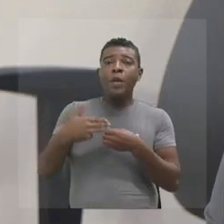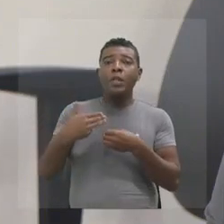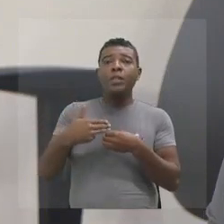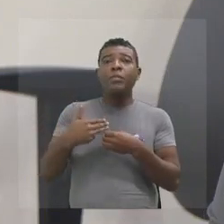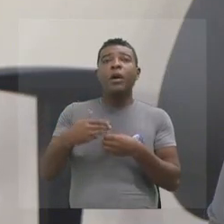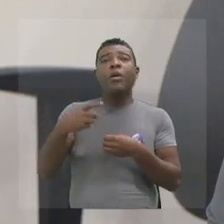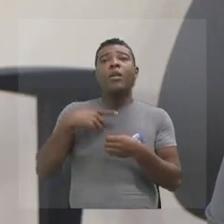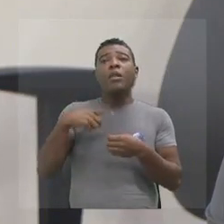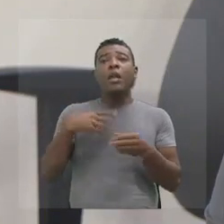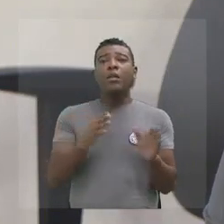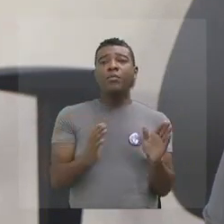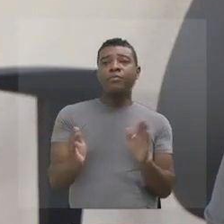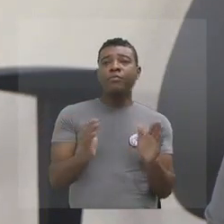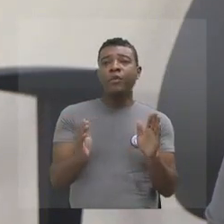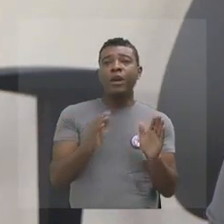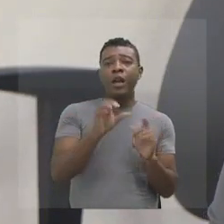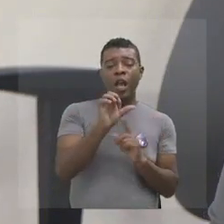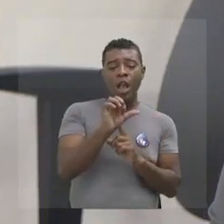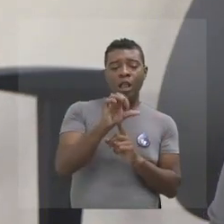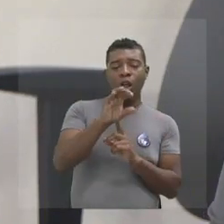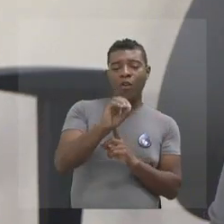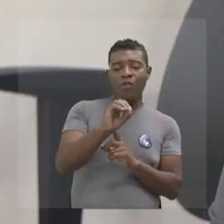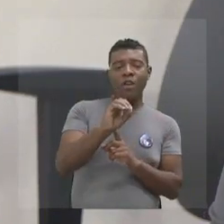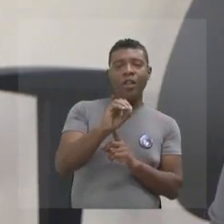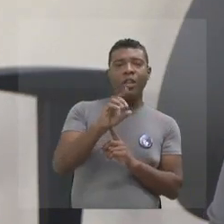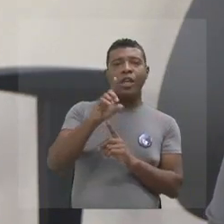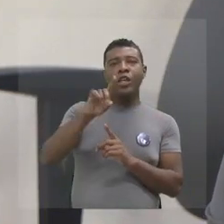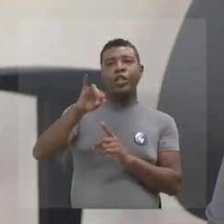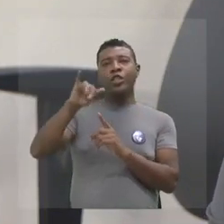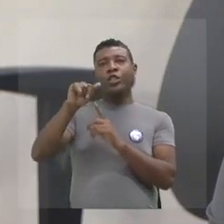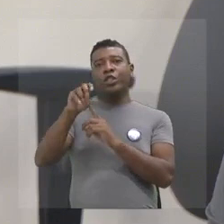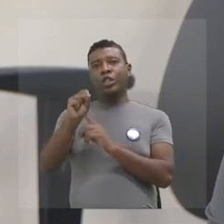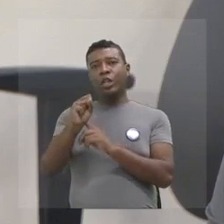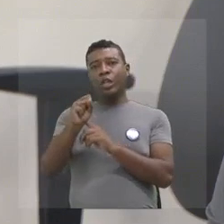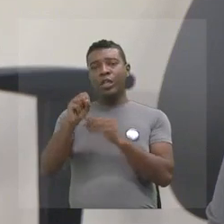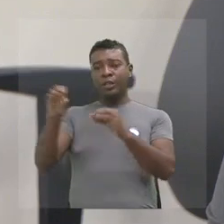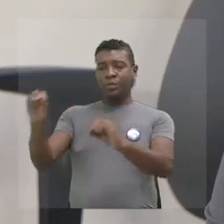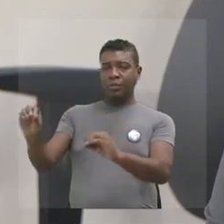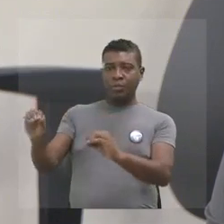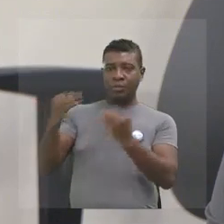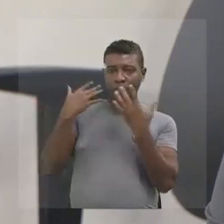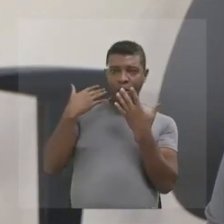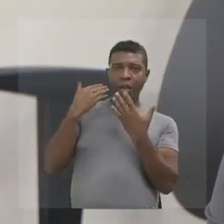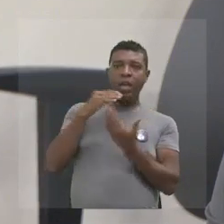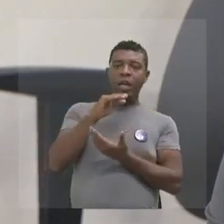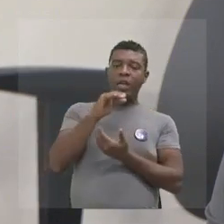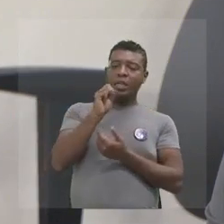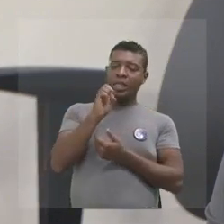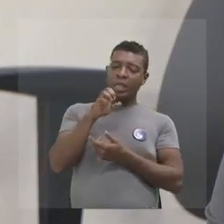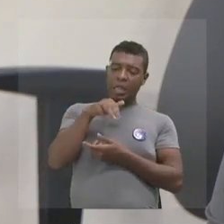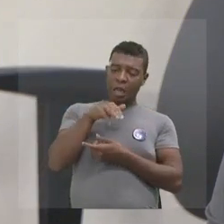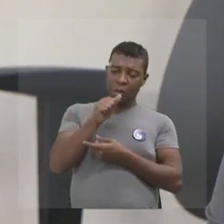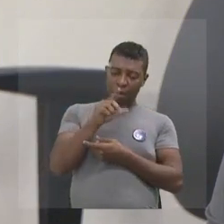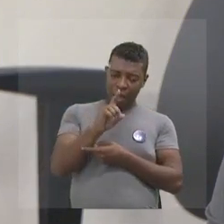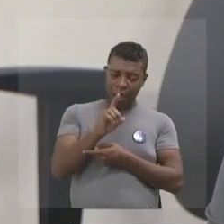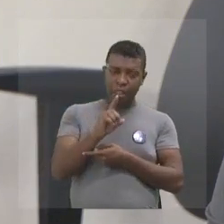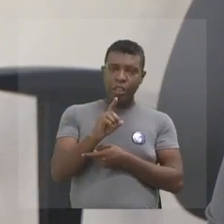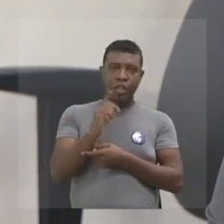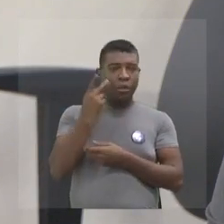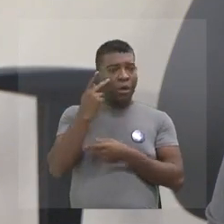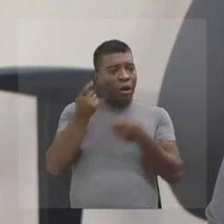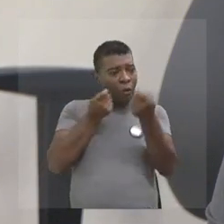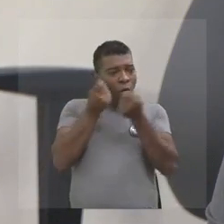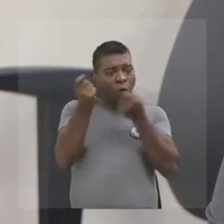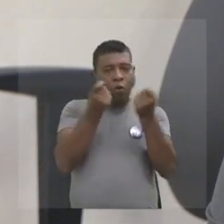prazo de 90 dias para enviar para a semana para exercer o Controle Ambiental e o que estiver